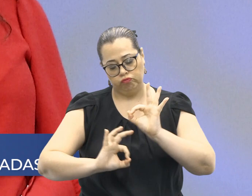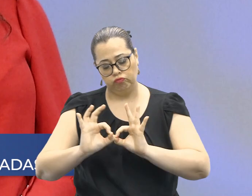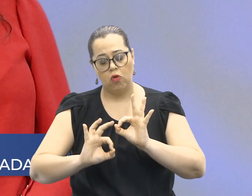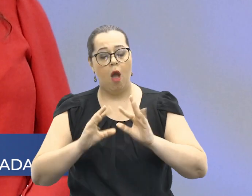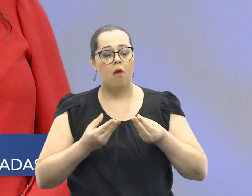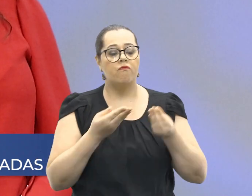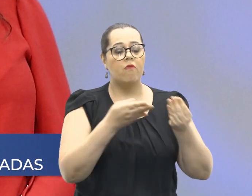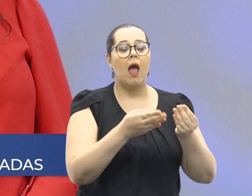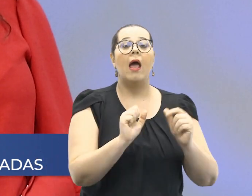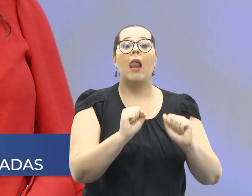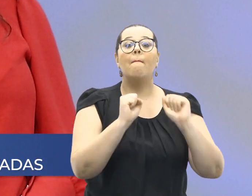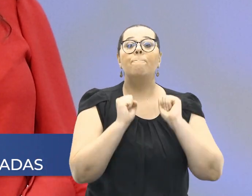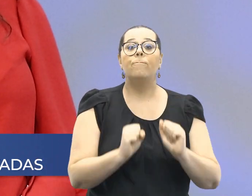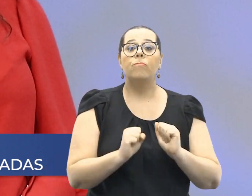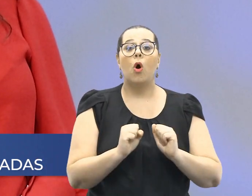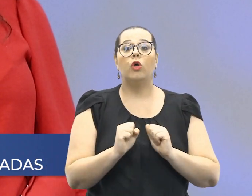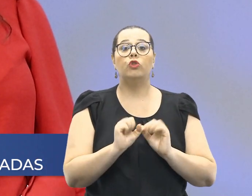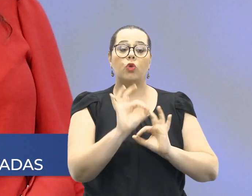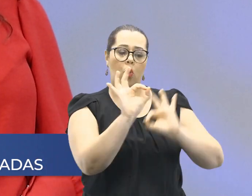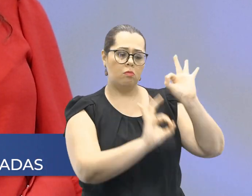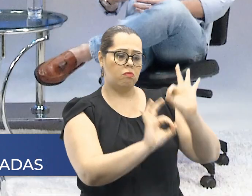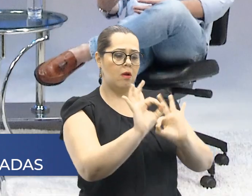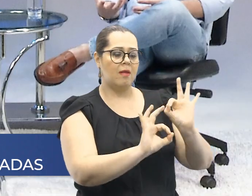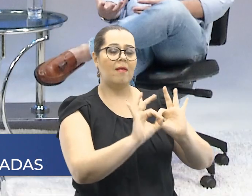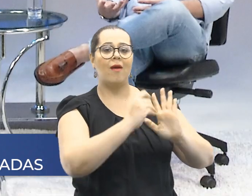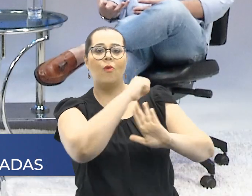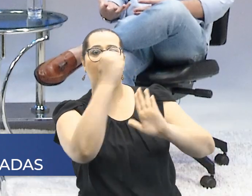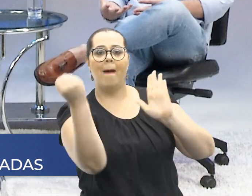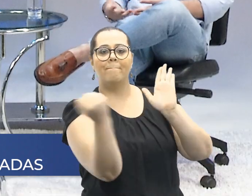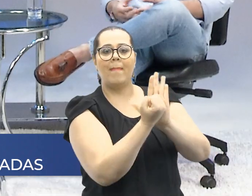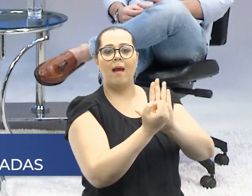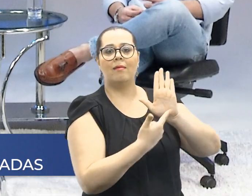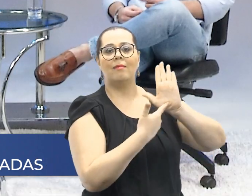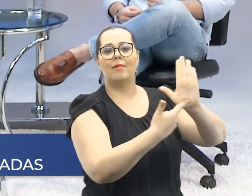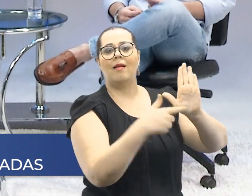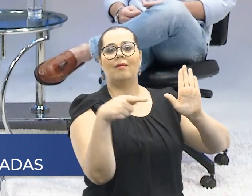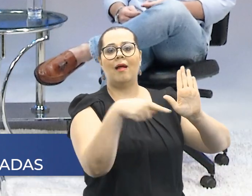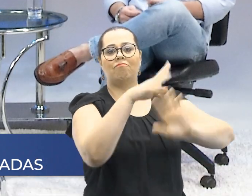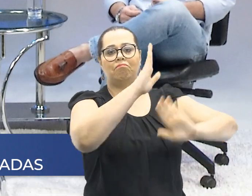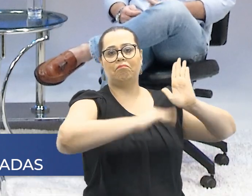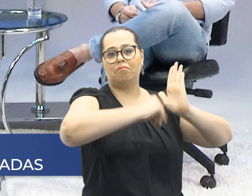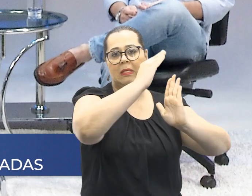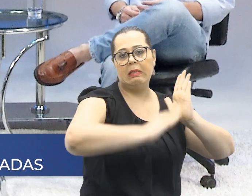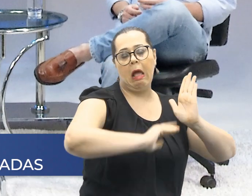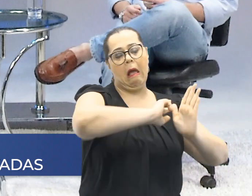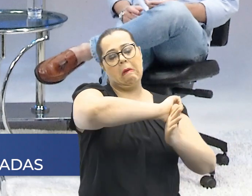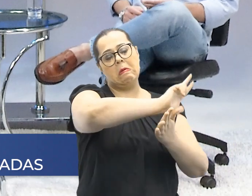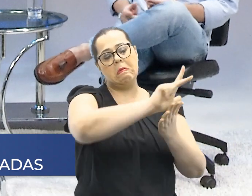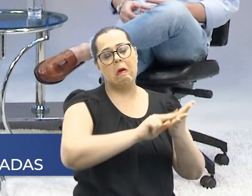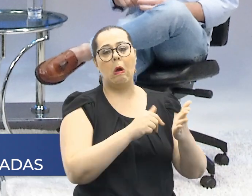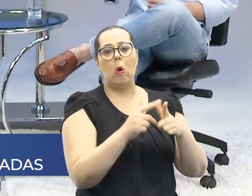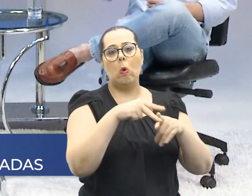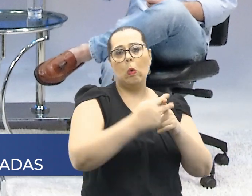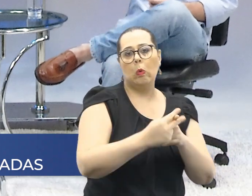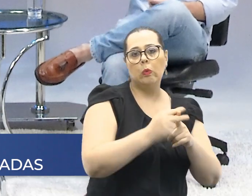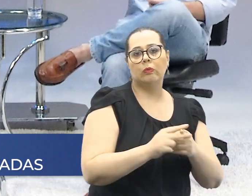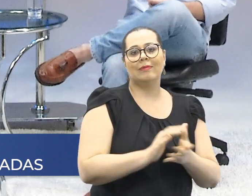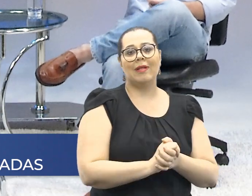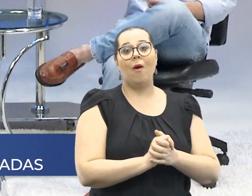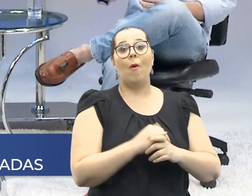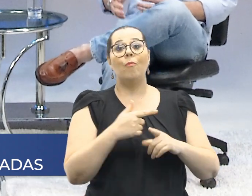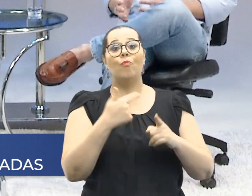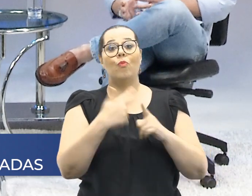projeto de lei, e aí ela tem a velocidade, que ela não tem a burocracia que o poder público tem, a falta de ter caderno de